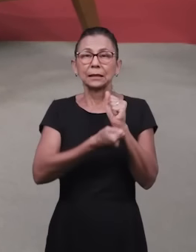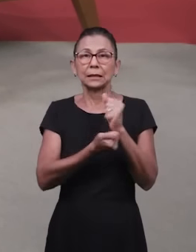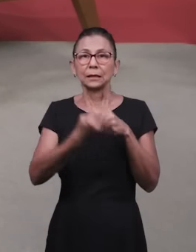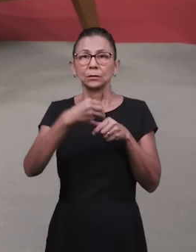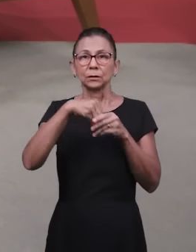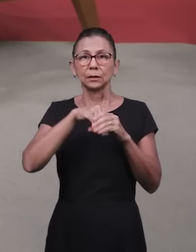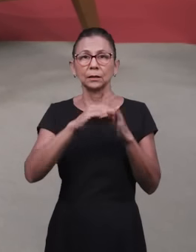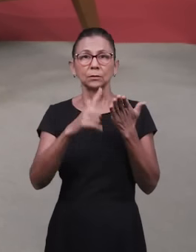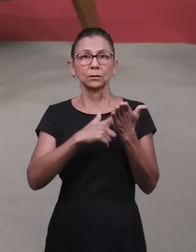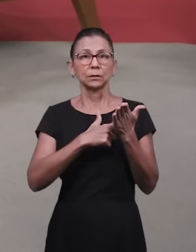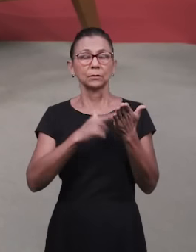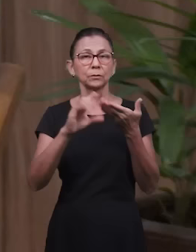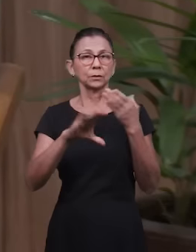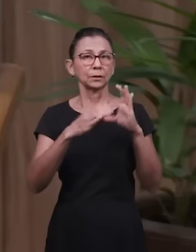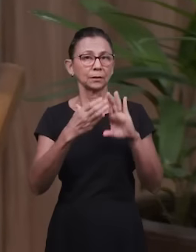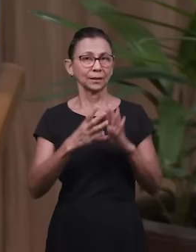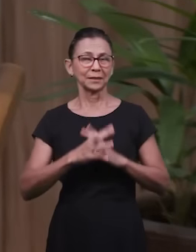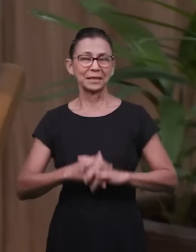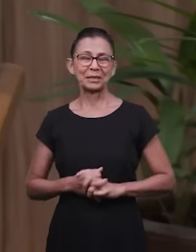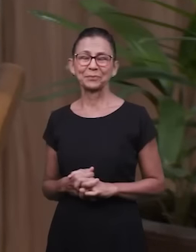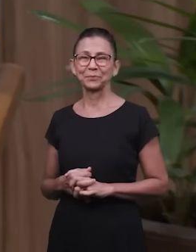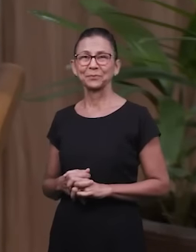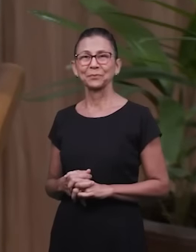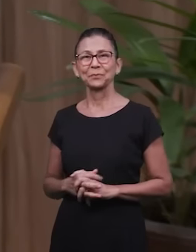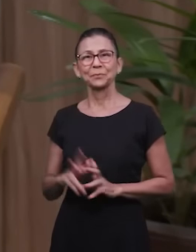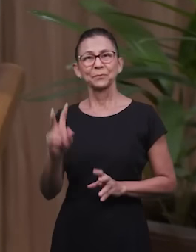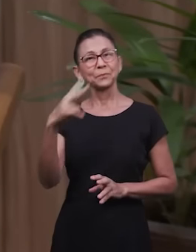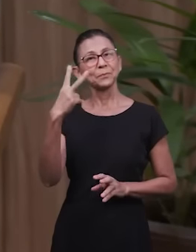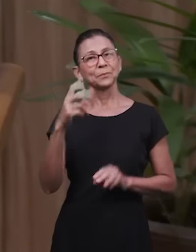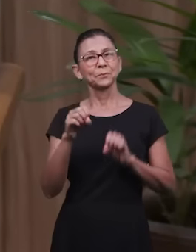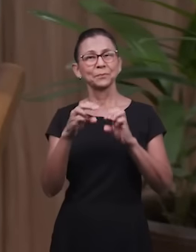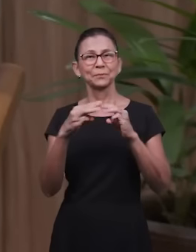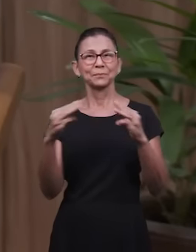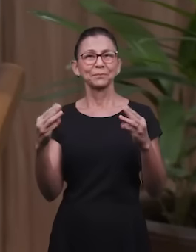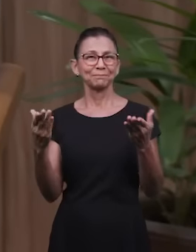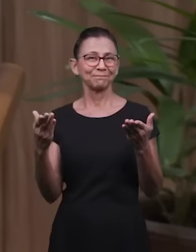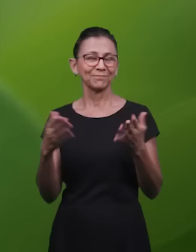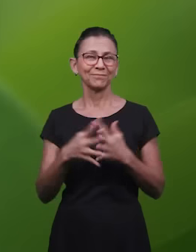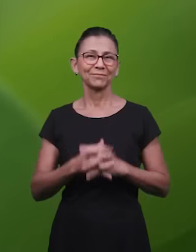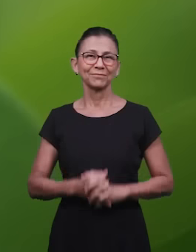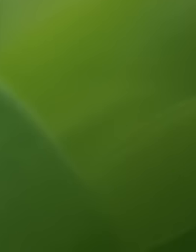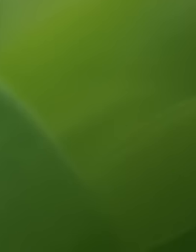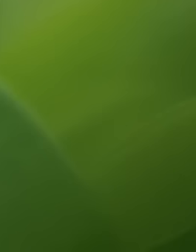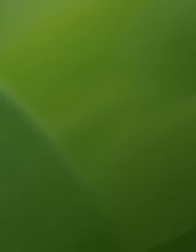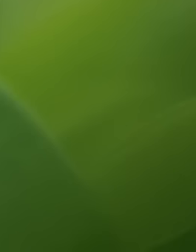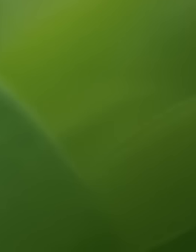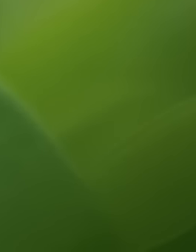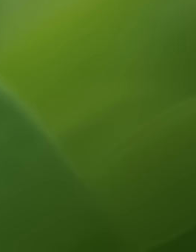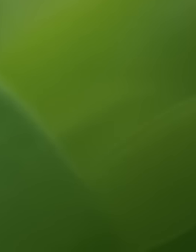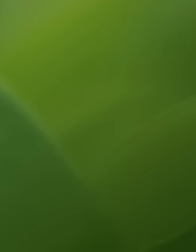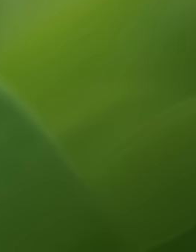do Livro de Cantares. Agora você assiste ao quadro Lições do Manaim.